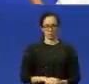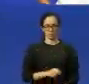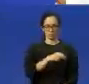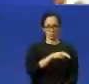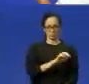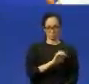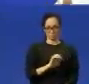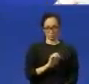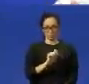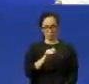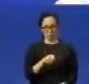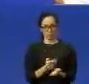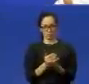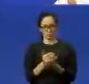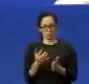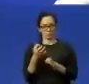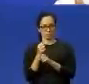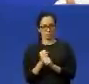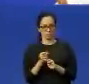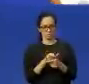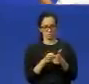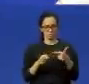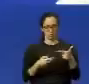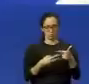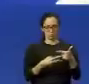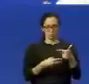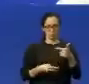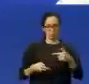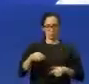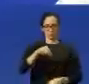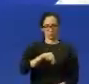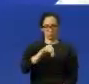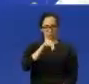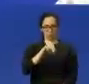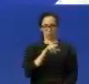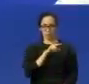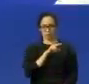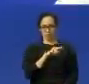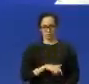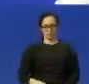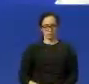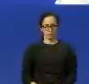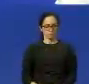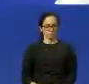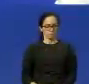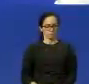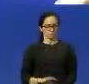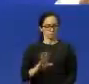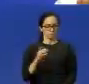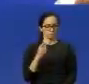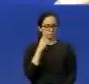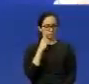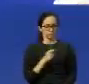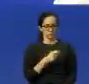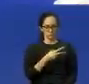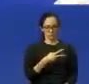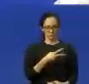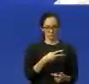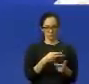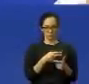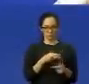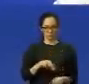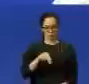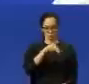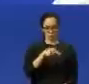de emissões, né, inicial, dividido por 2 elevado a N. N aí é o número de meias-vidas. Então, você vai ter que 2 elevado a N